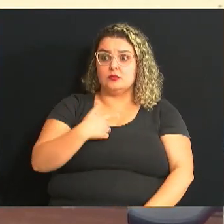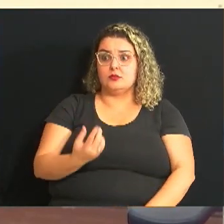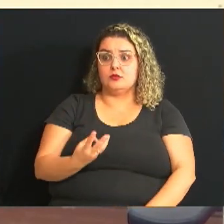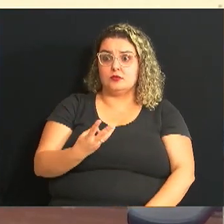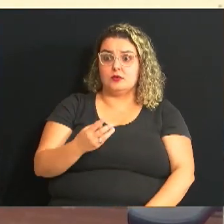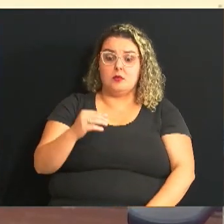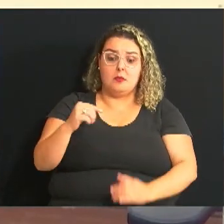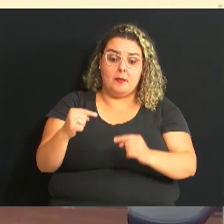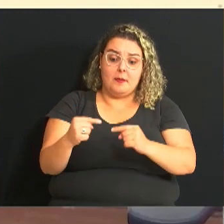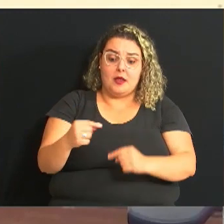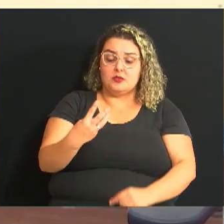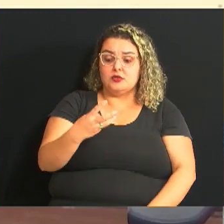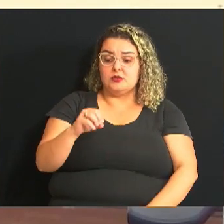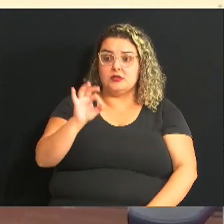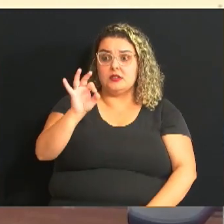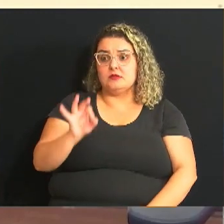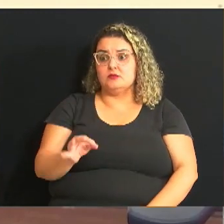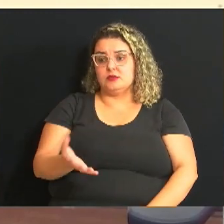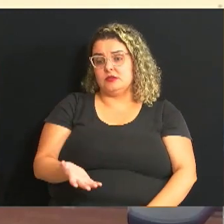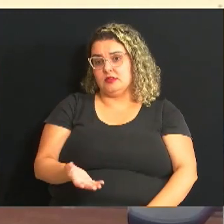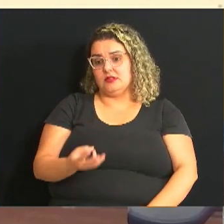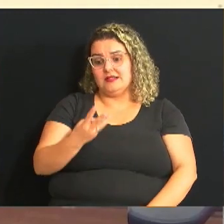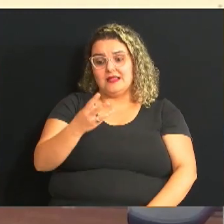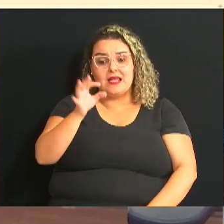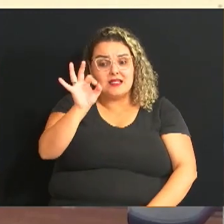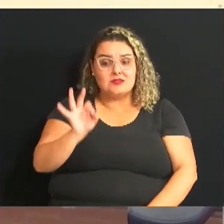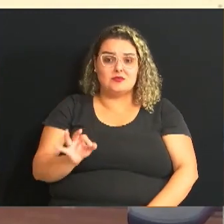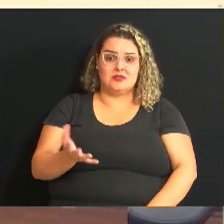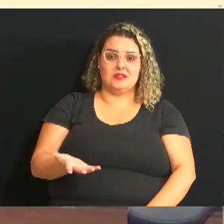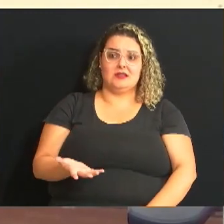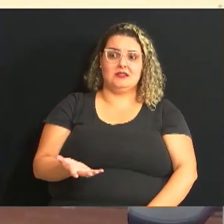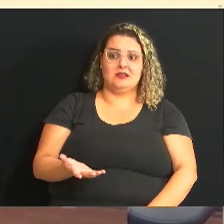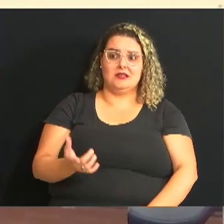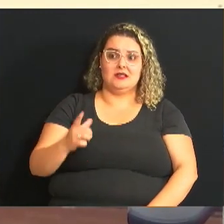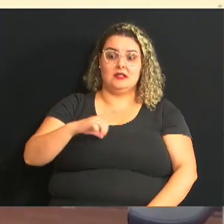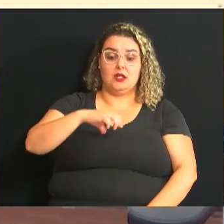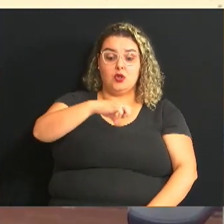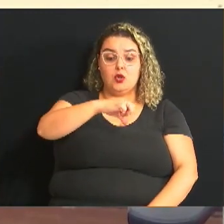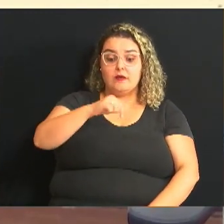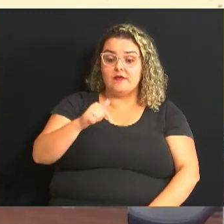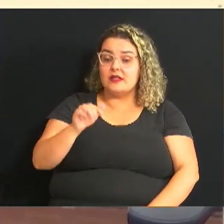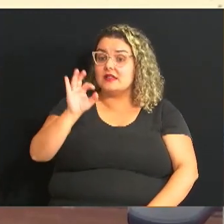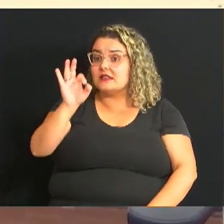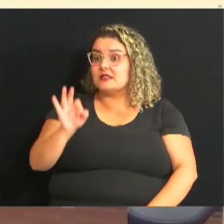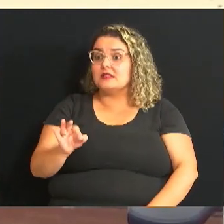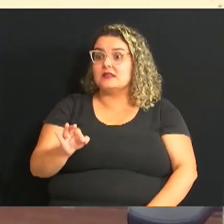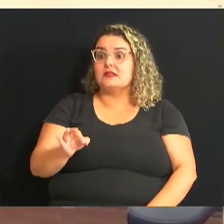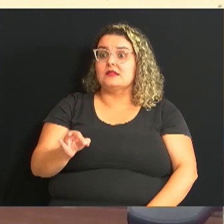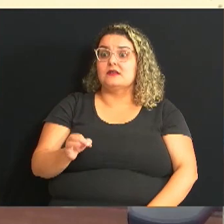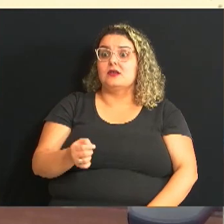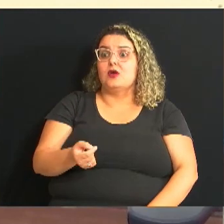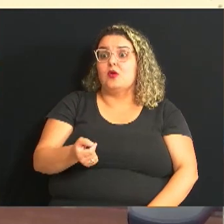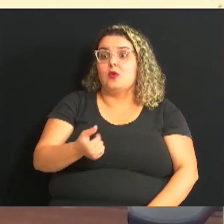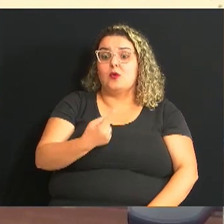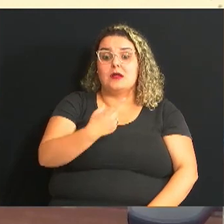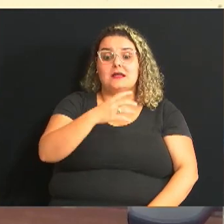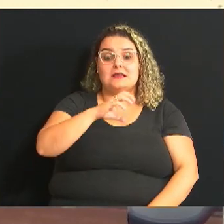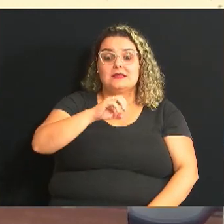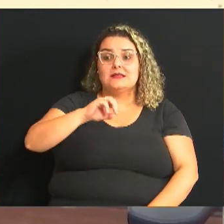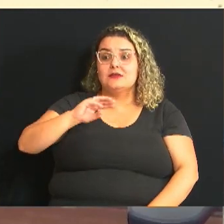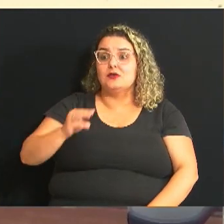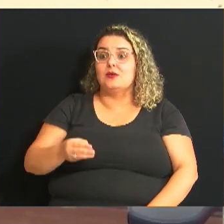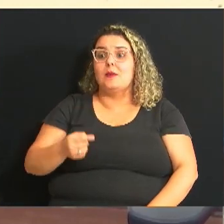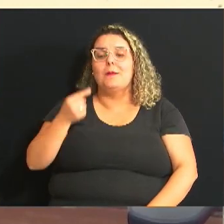menos de 3%, né, sendo que a gente tem aí mais 97%, que são quase 100 milhões. Imagina o que